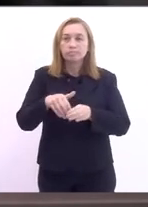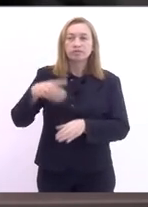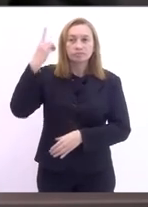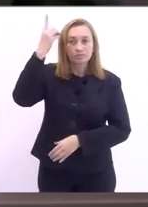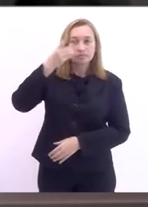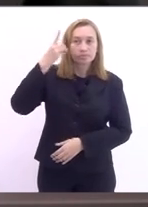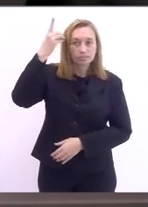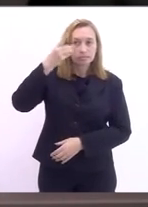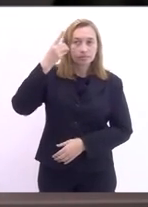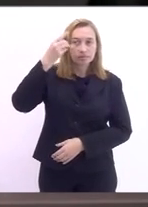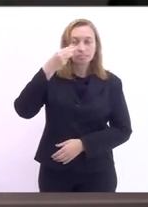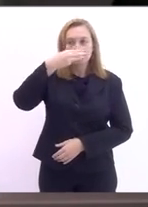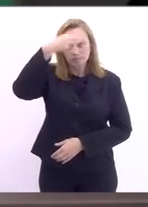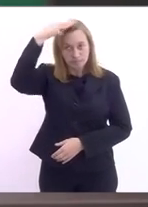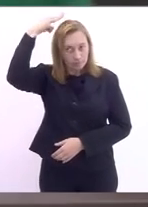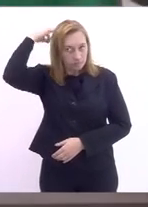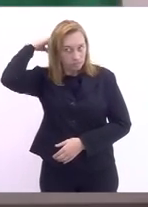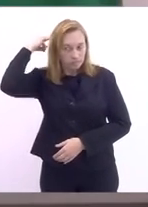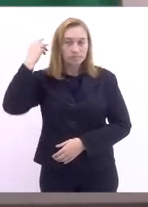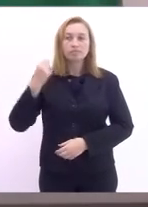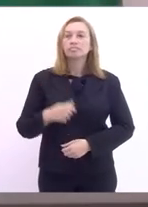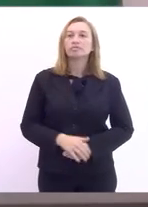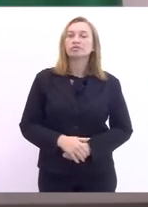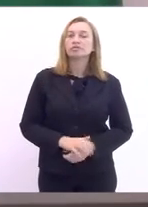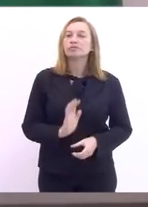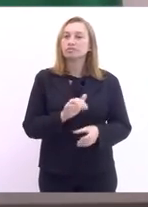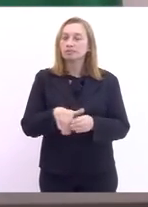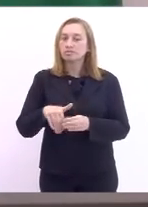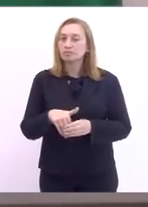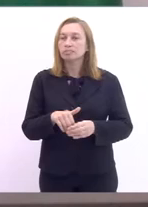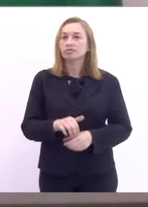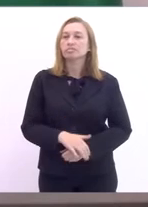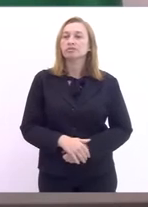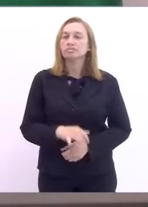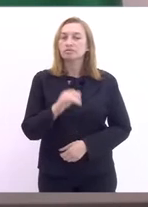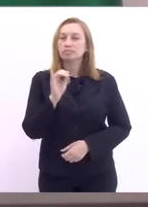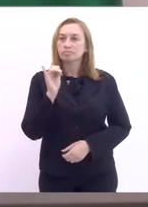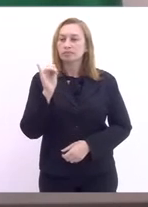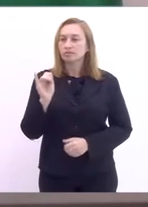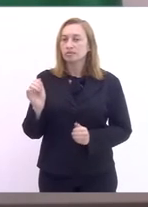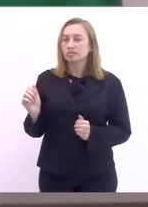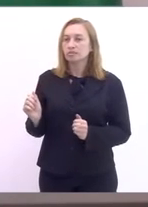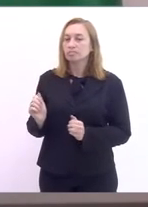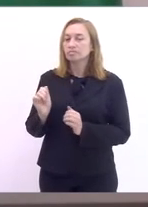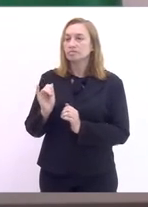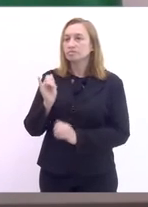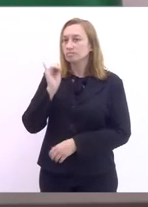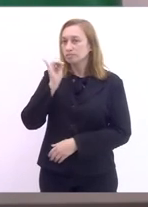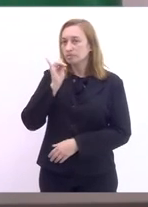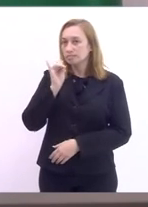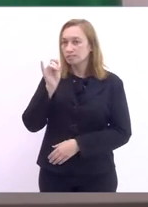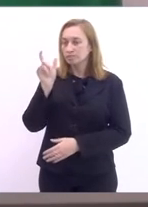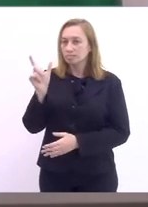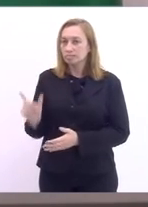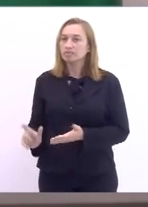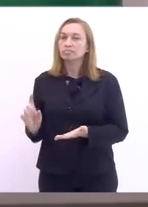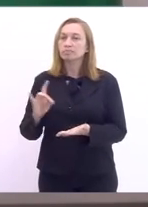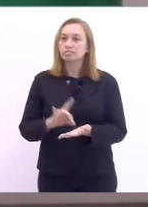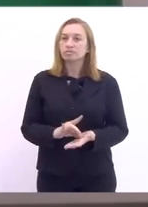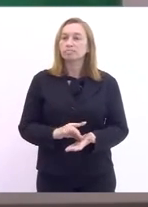deputado Márcio Pacheco, votando com o relator original. Então,